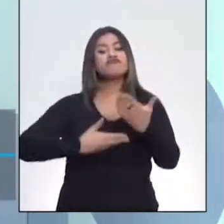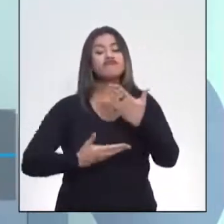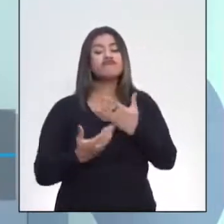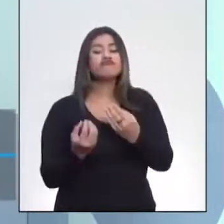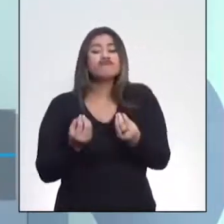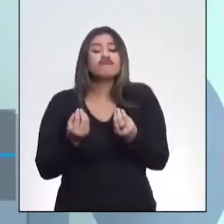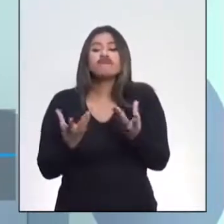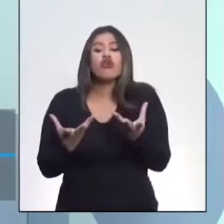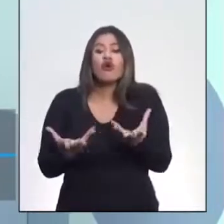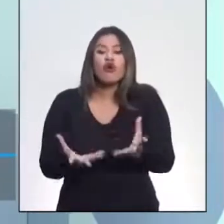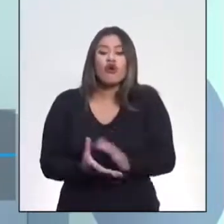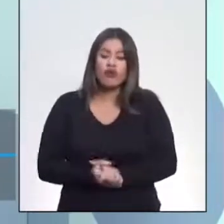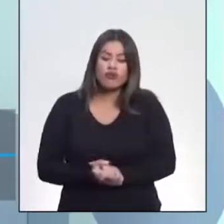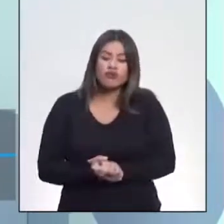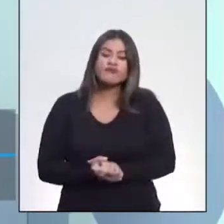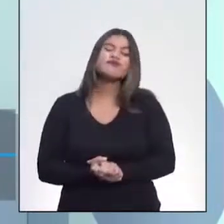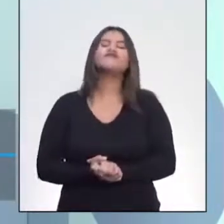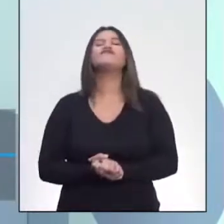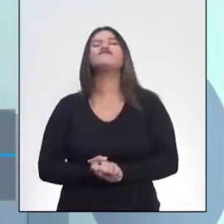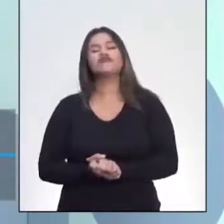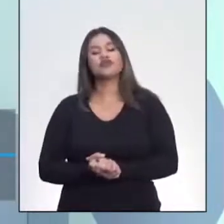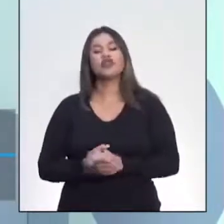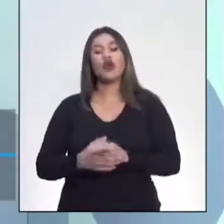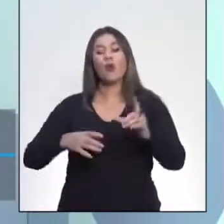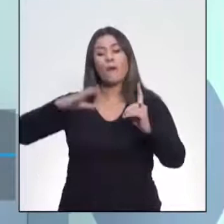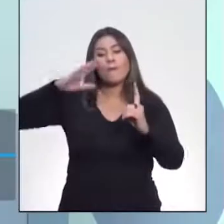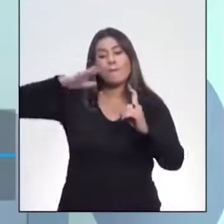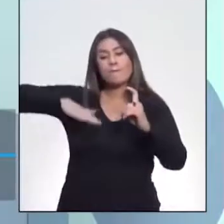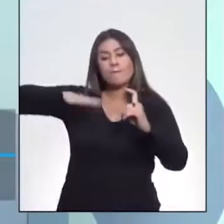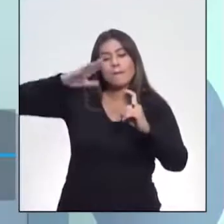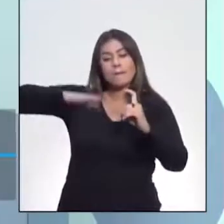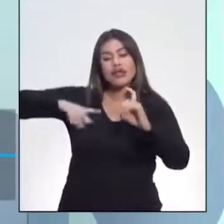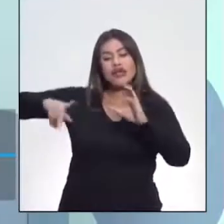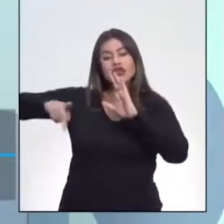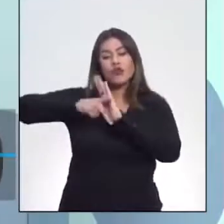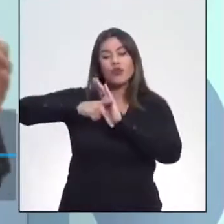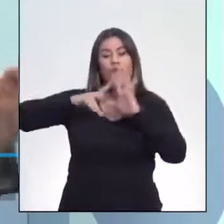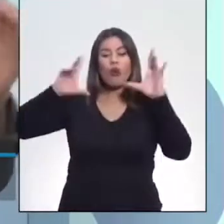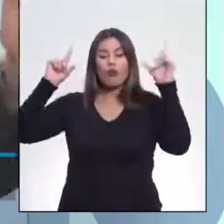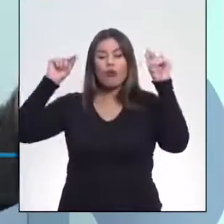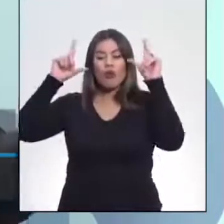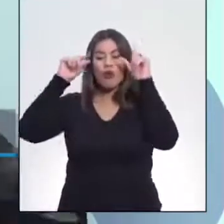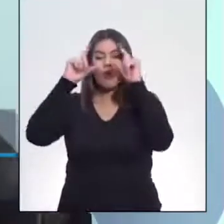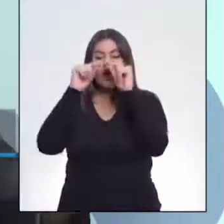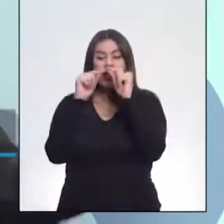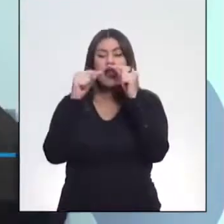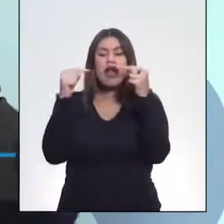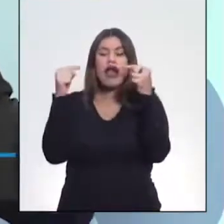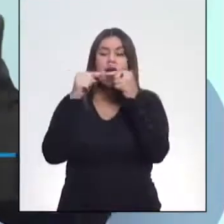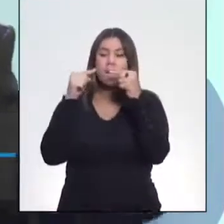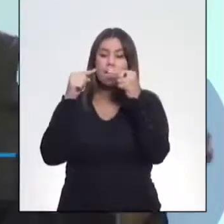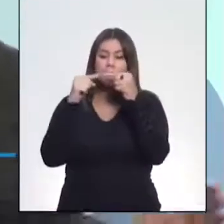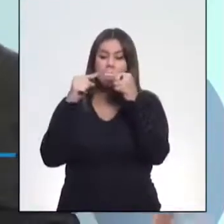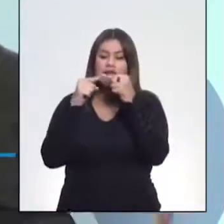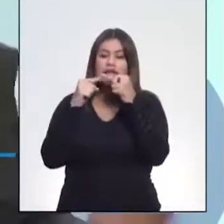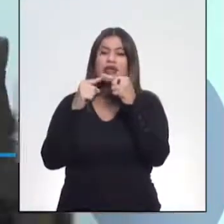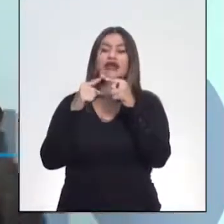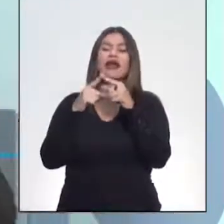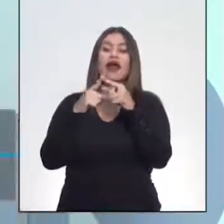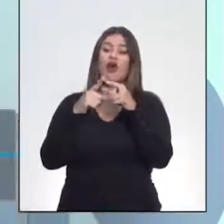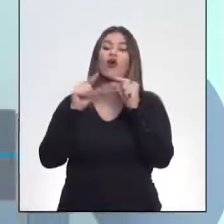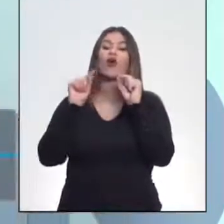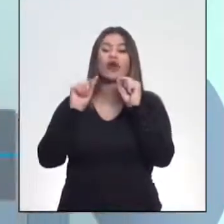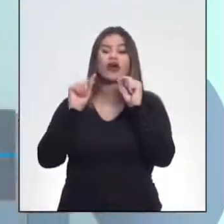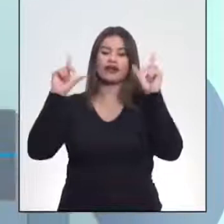ah ah os mitos gregos fazem parte da religião da Grécia antiga